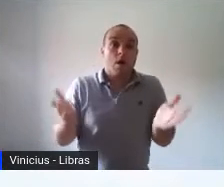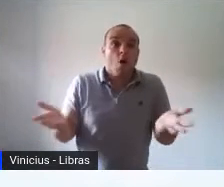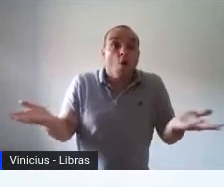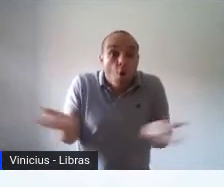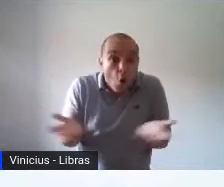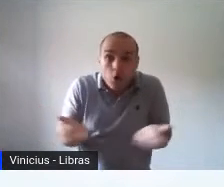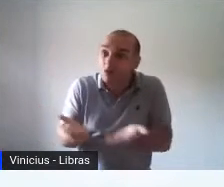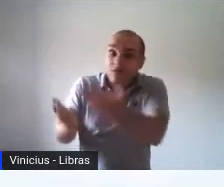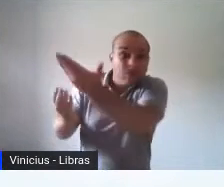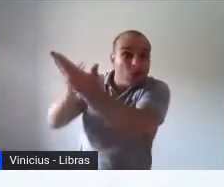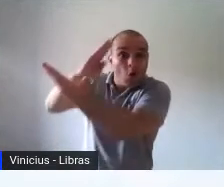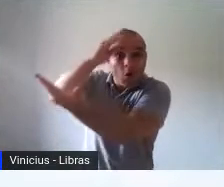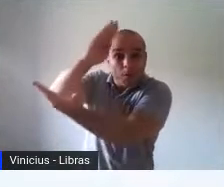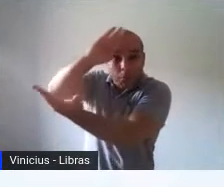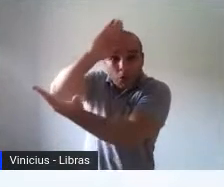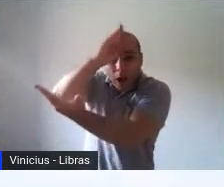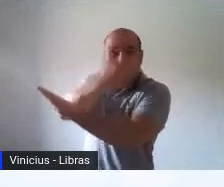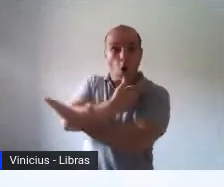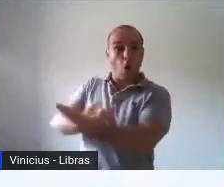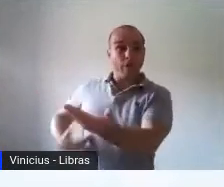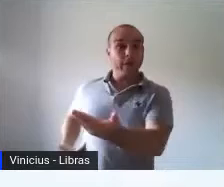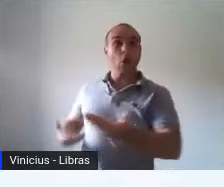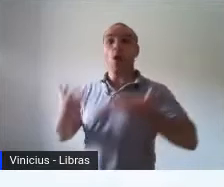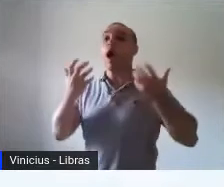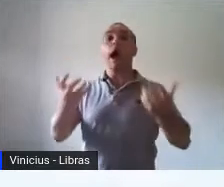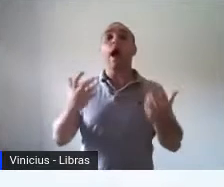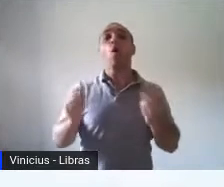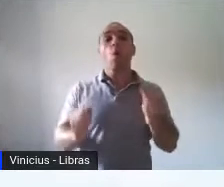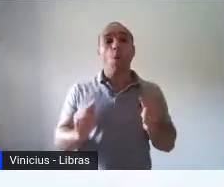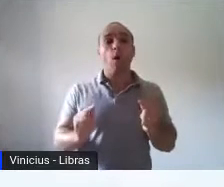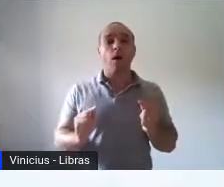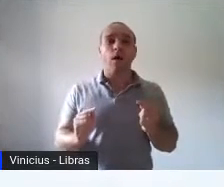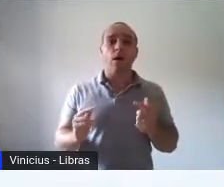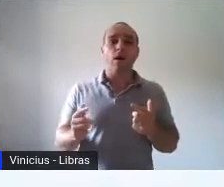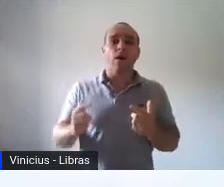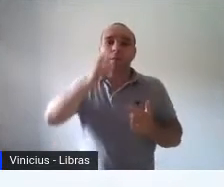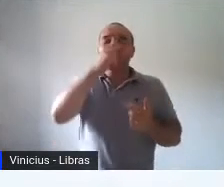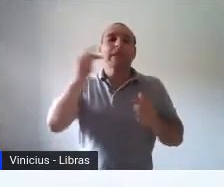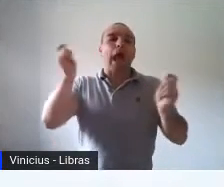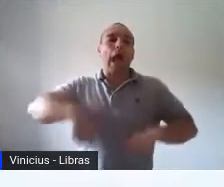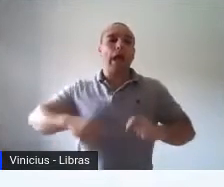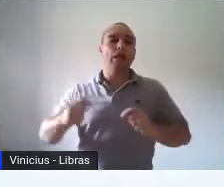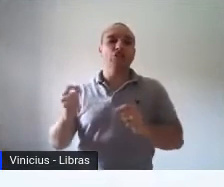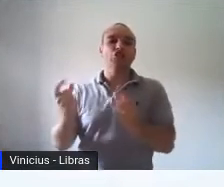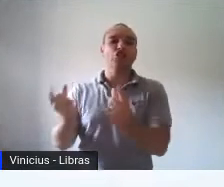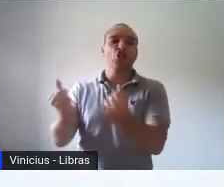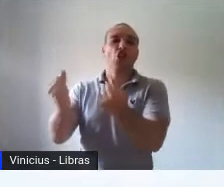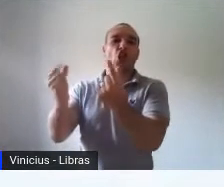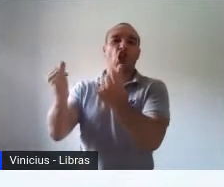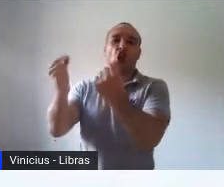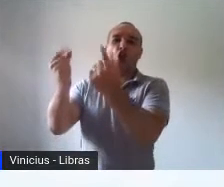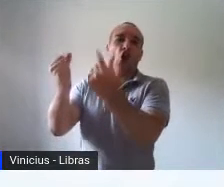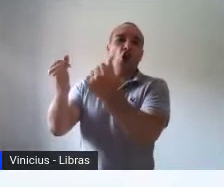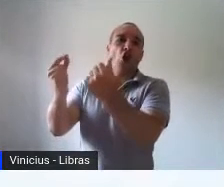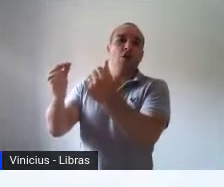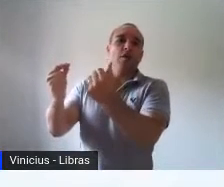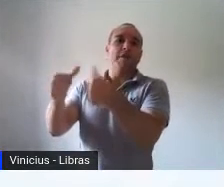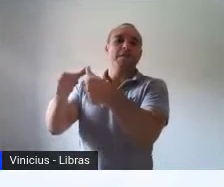desse governo, que o governo pensa que ele reduzindo o gasto público, o mercado vai voltar a investir e gerar emprego.